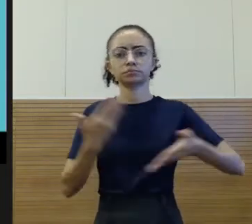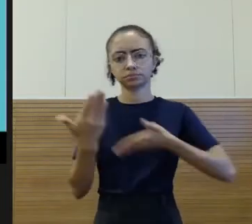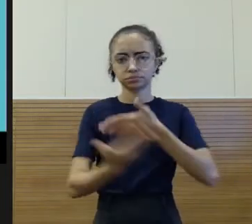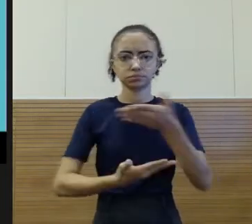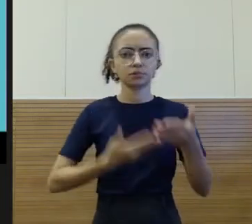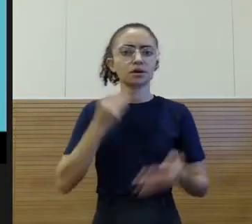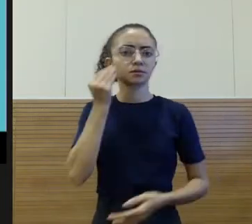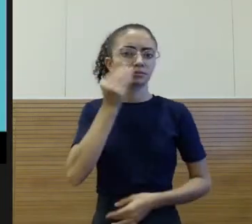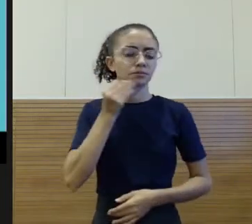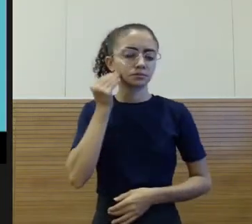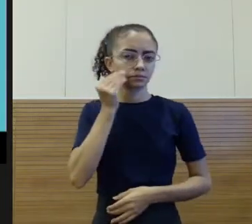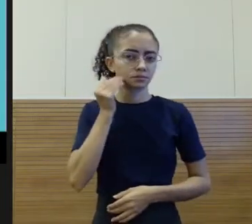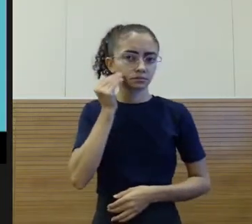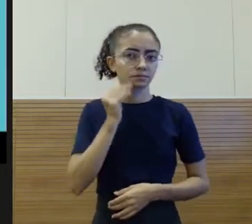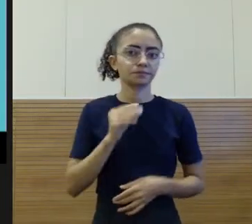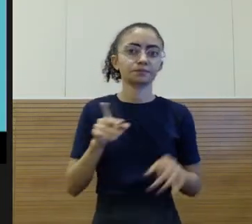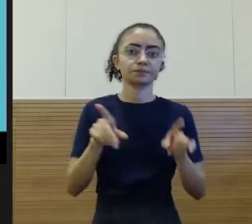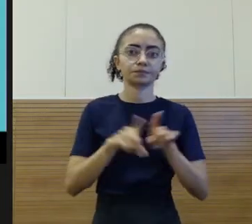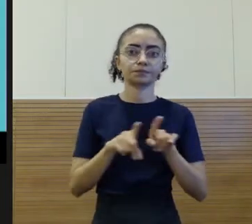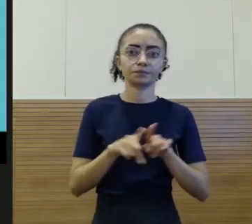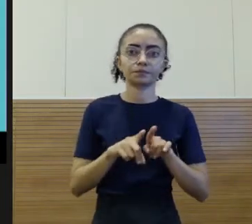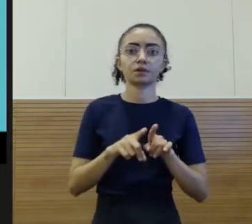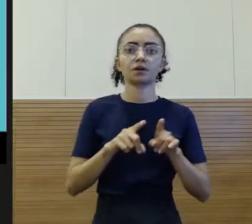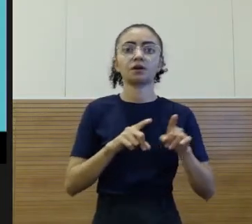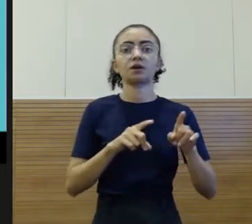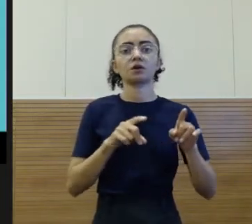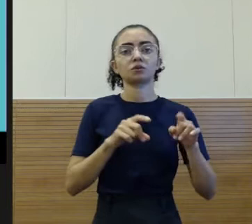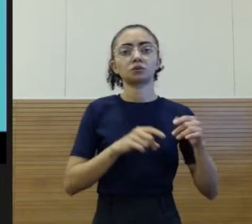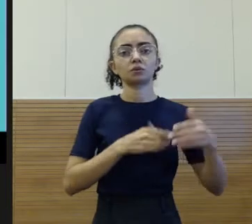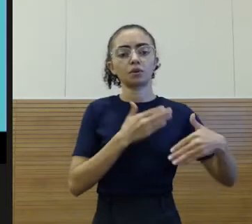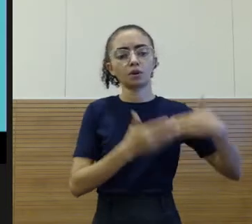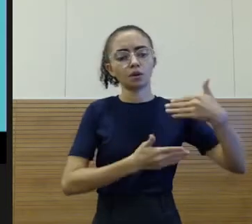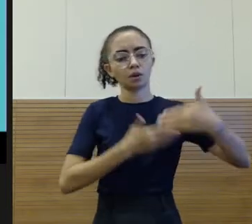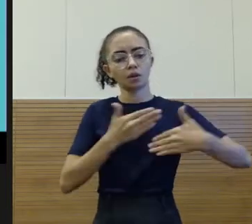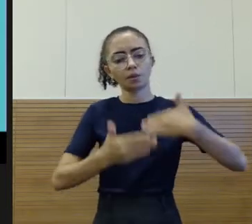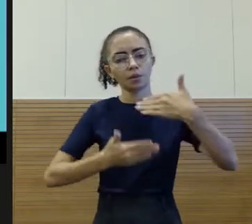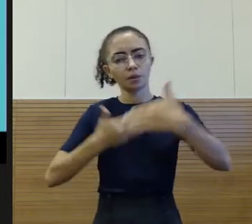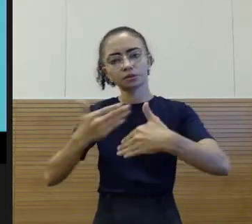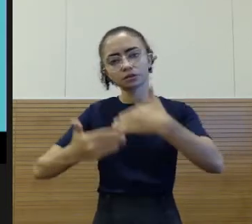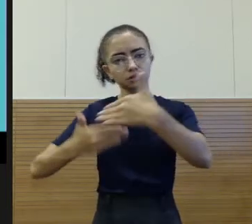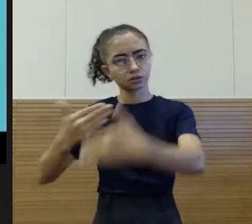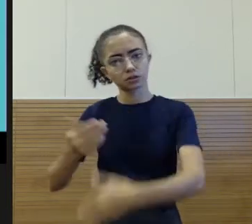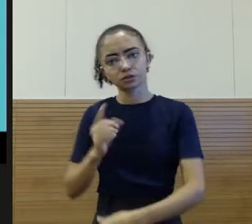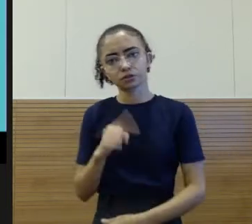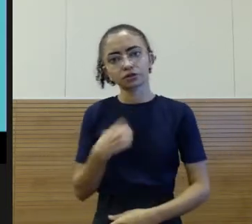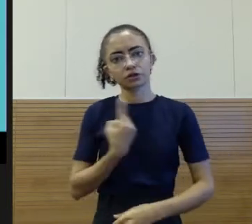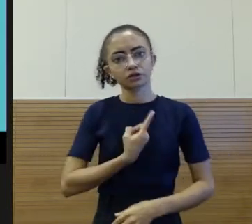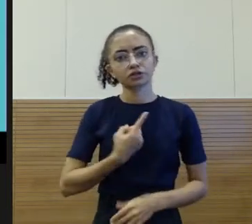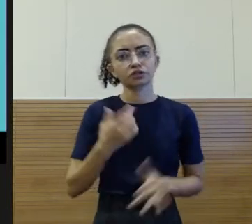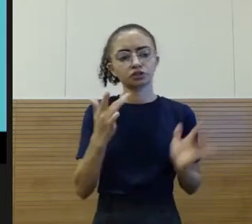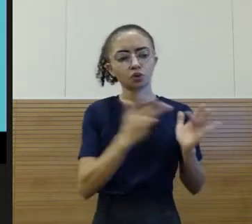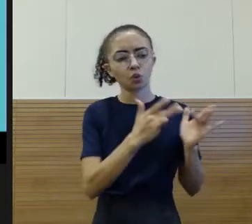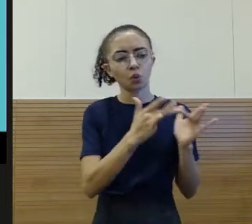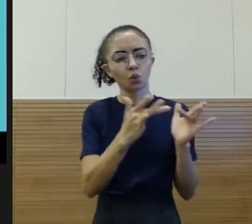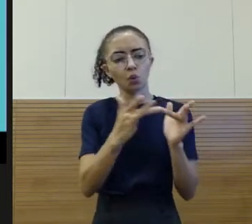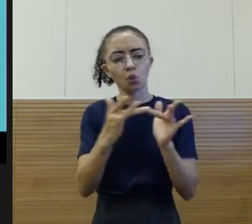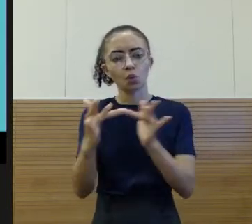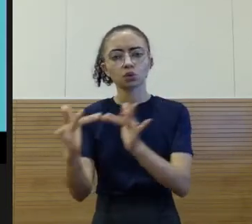troca de experiências e também todos os processos que nós tivemos o privilégio de ter uma